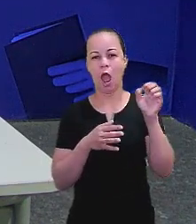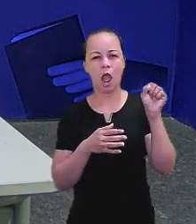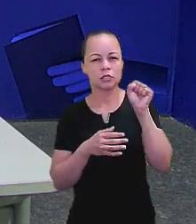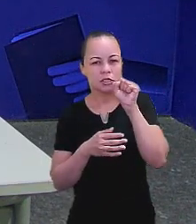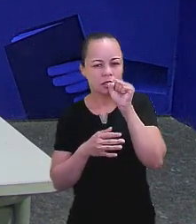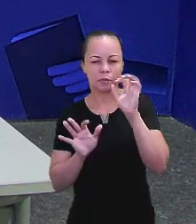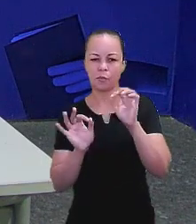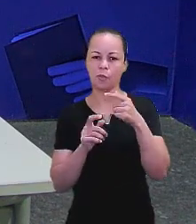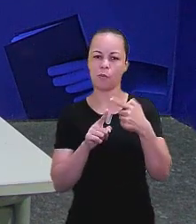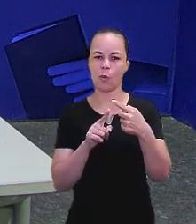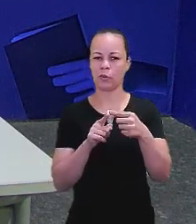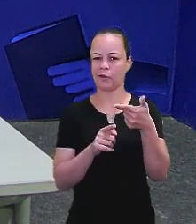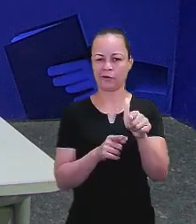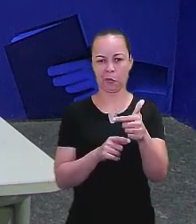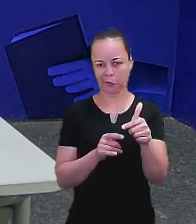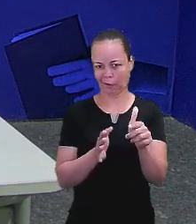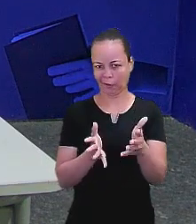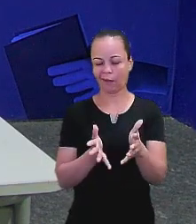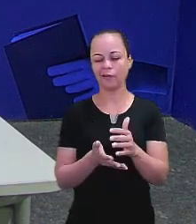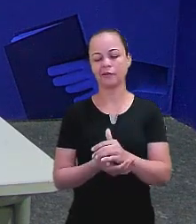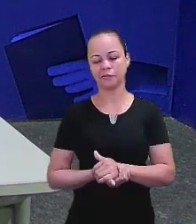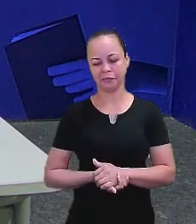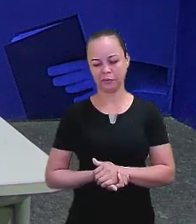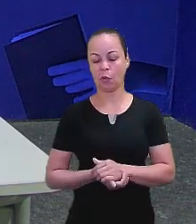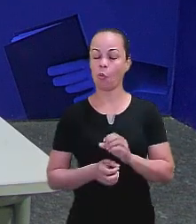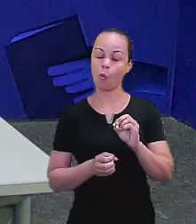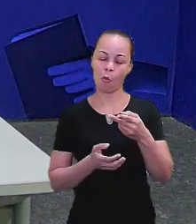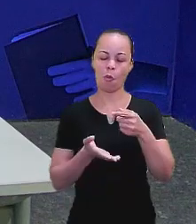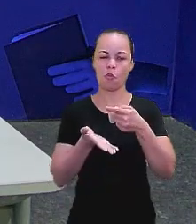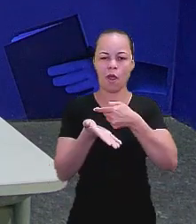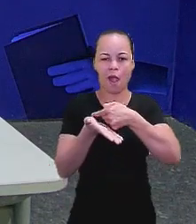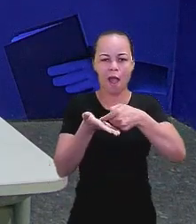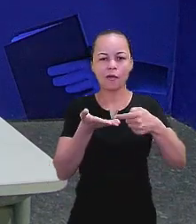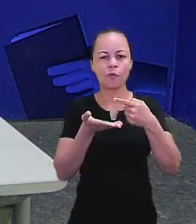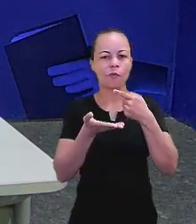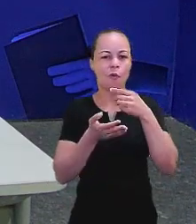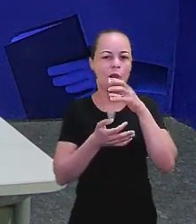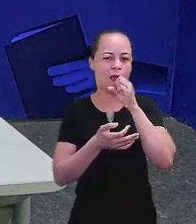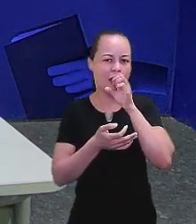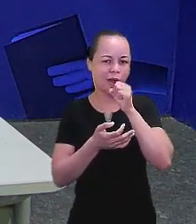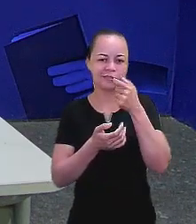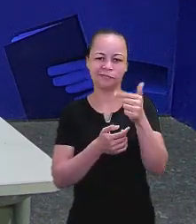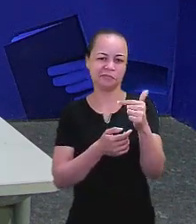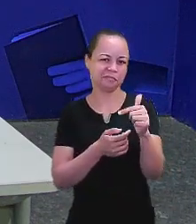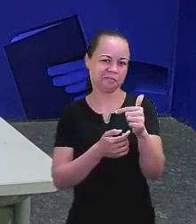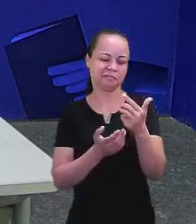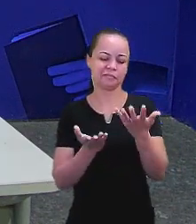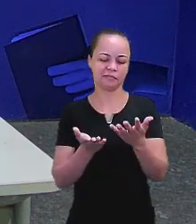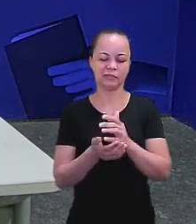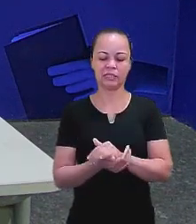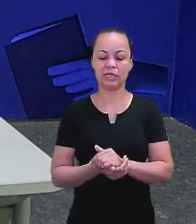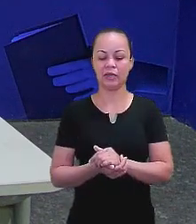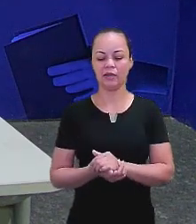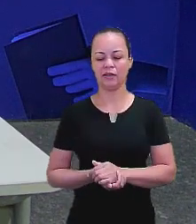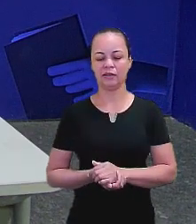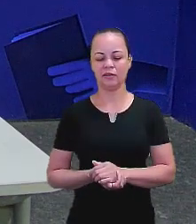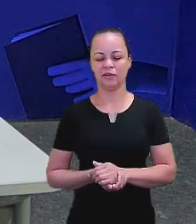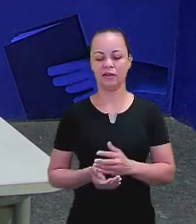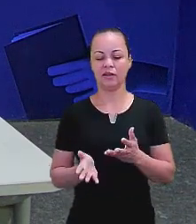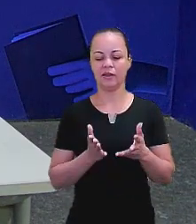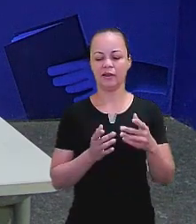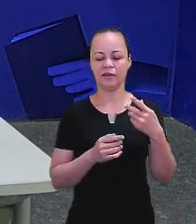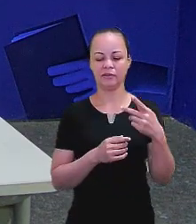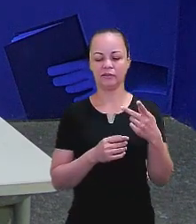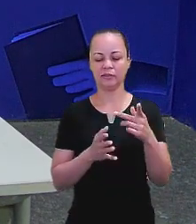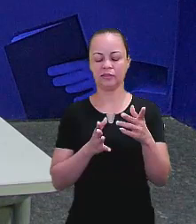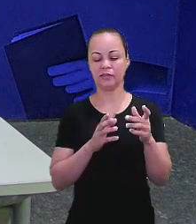né? Aqui a boquinha. E aqui, aqui embaixo, a gente vai fazer as bolinhas como se fossem os botões